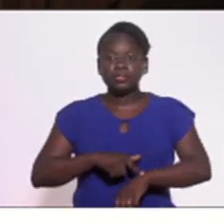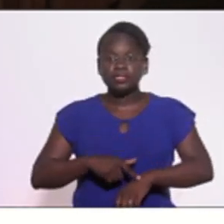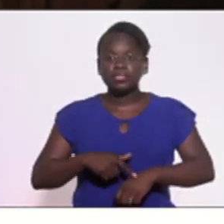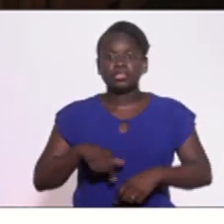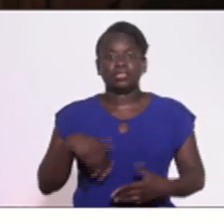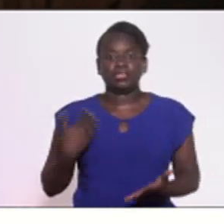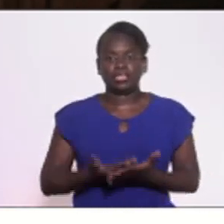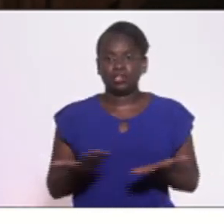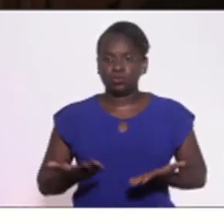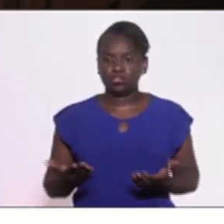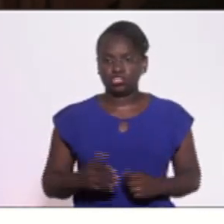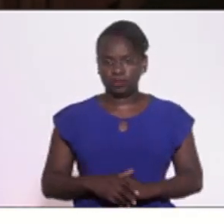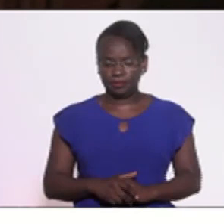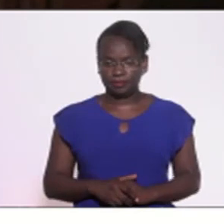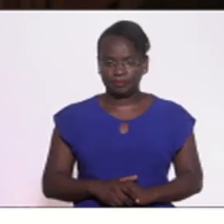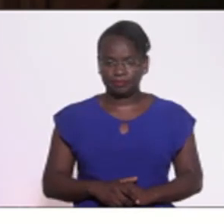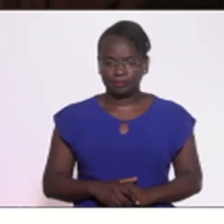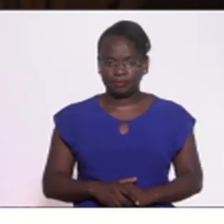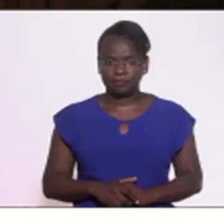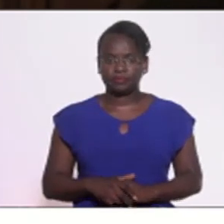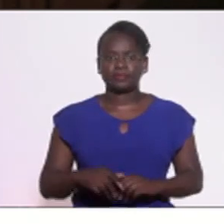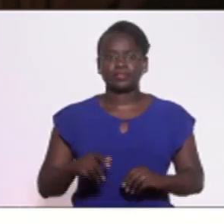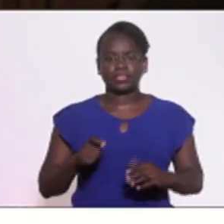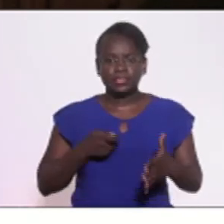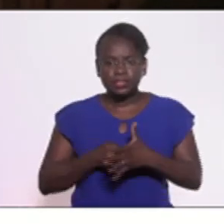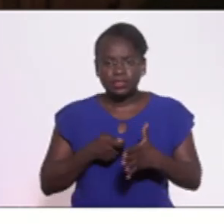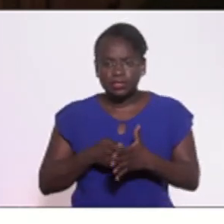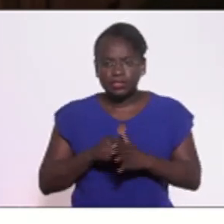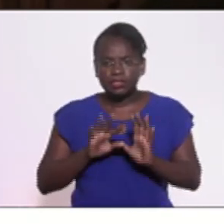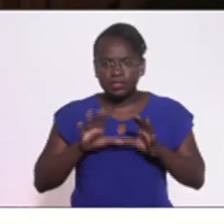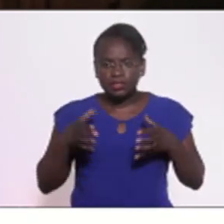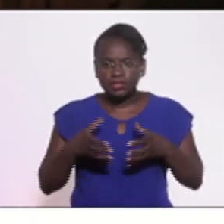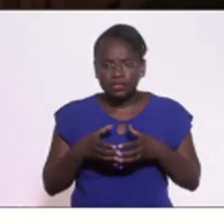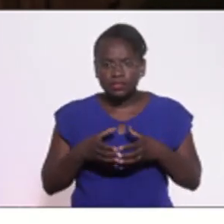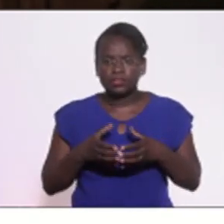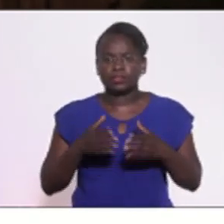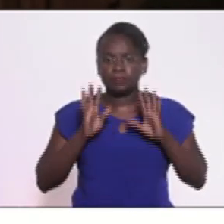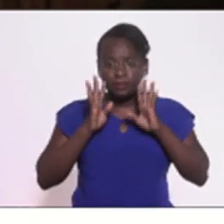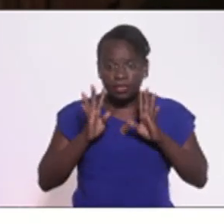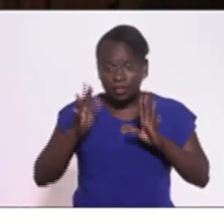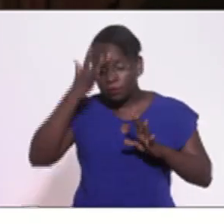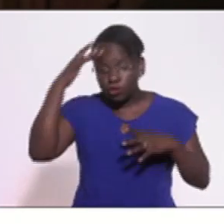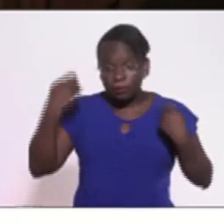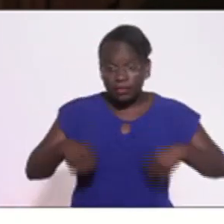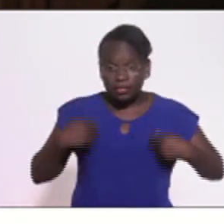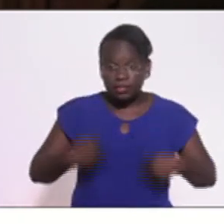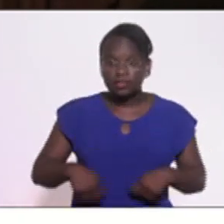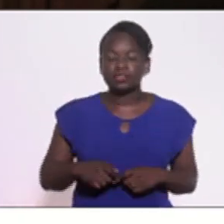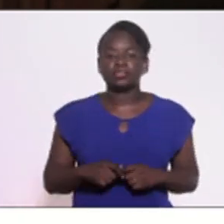eu me comporto até hoje. Lutar pela minha comunidade, atender quem precisa,